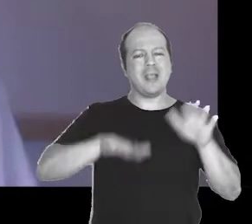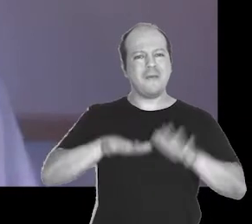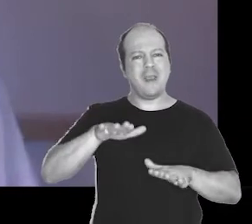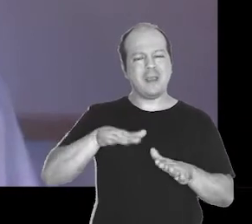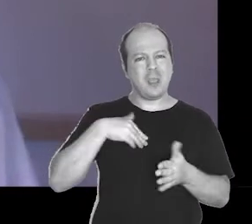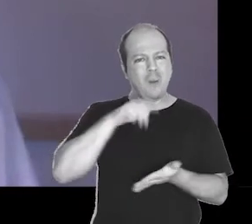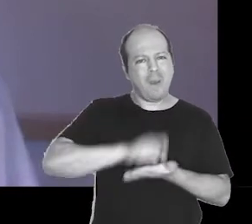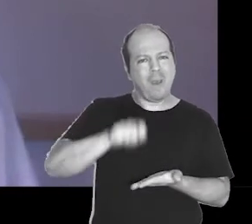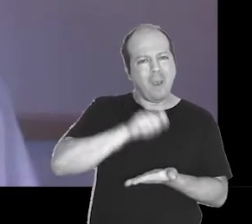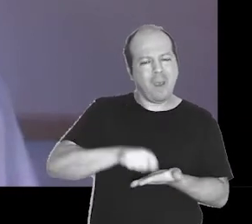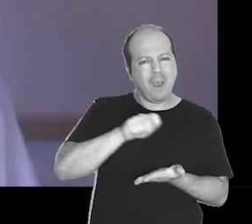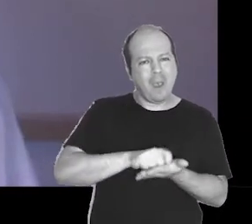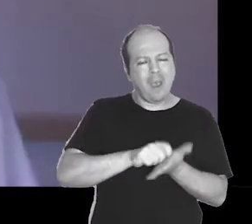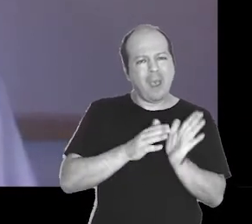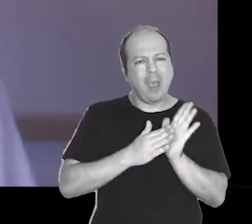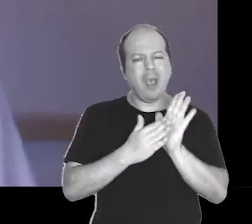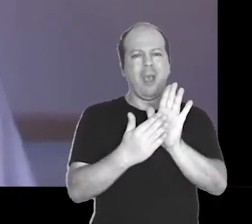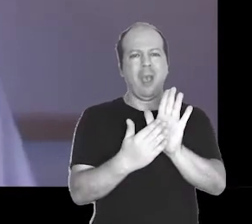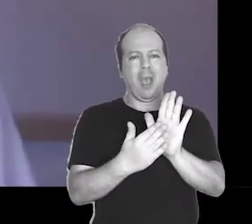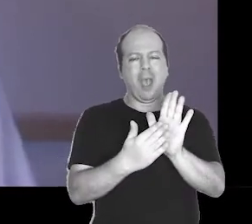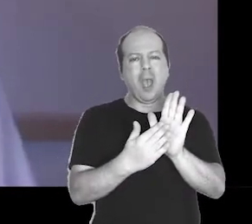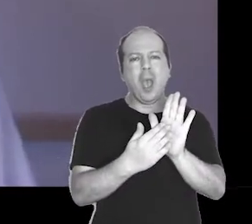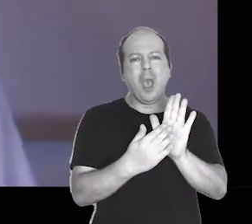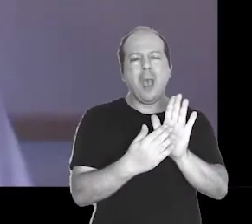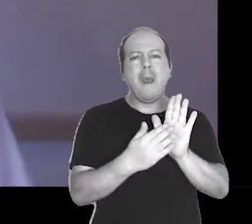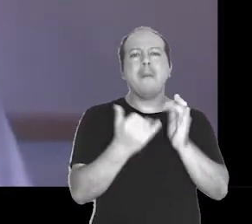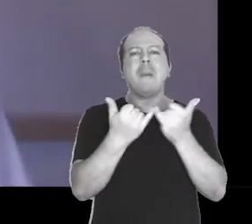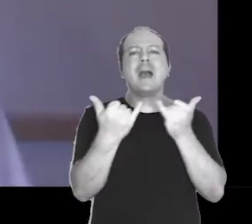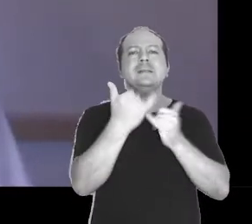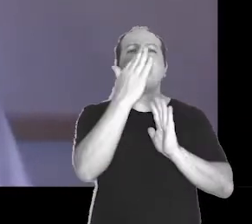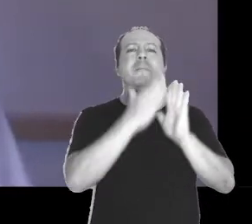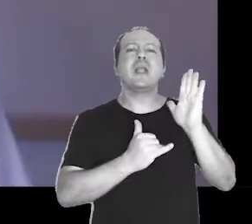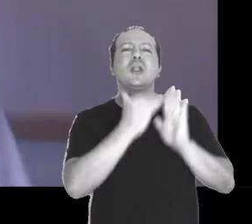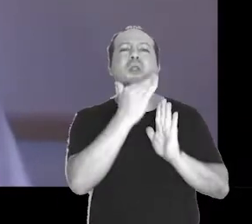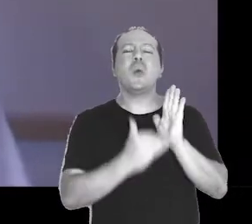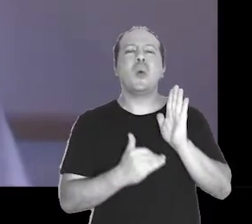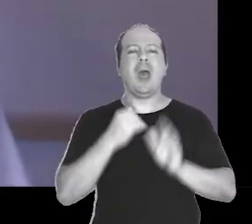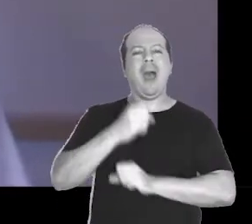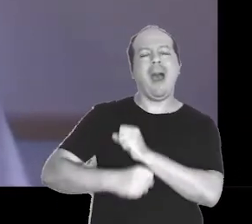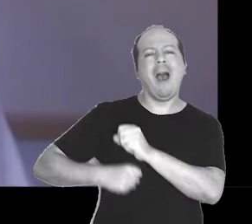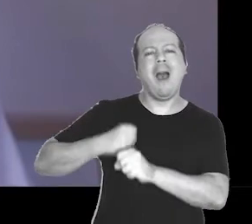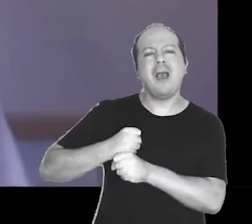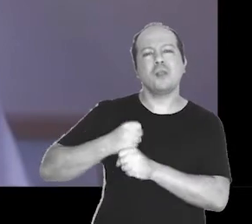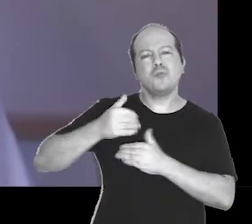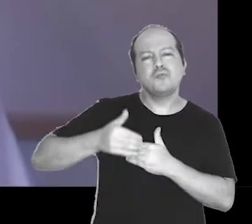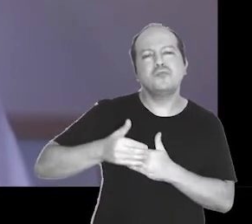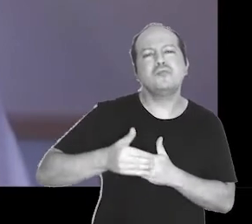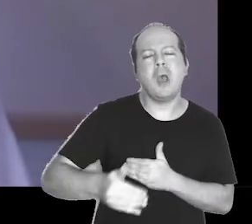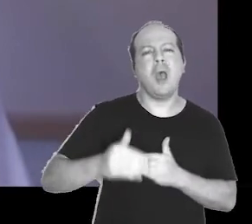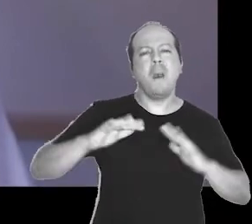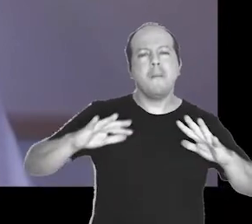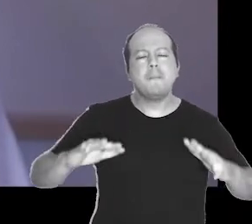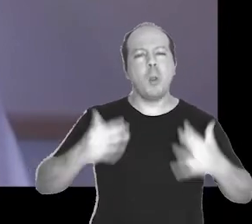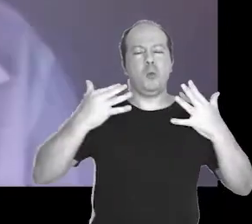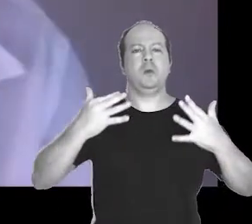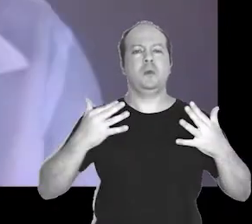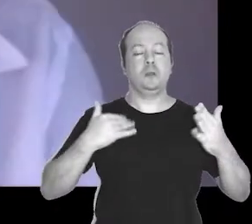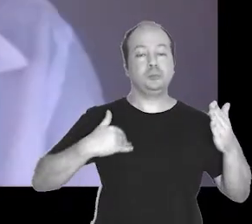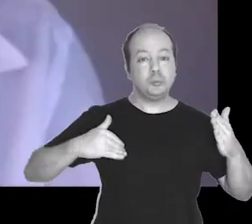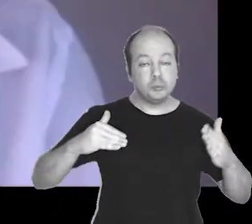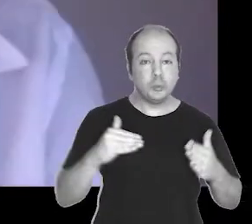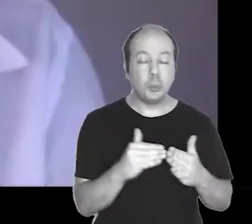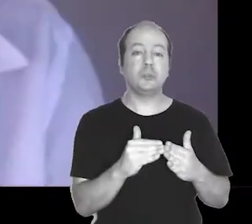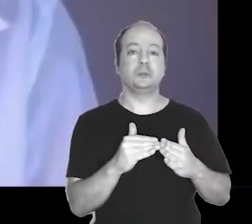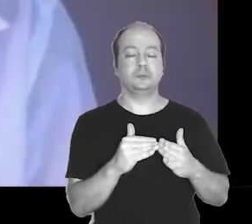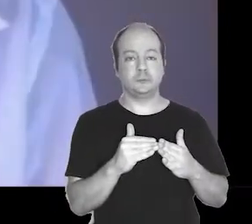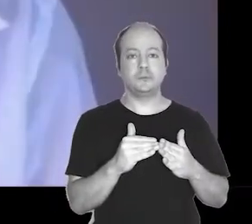fui capaz em todos esses anos. O resto vem sendo ciência.